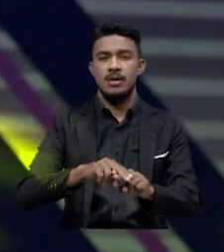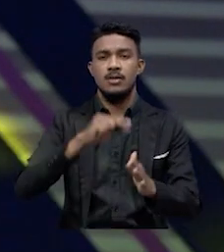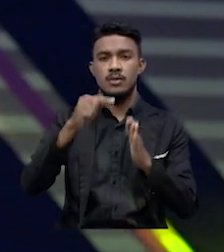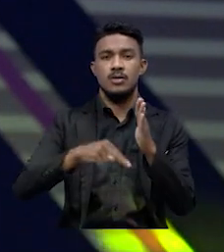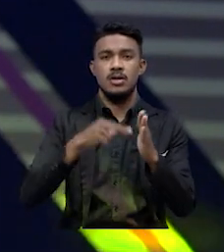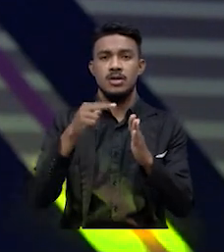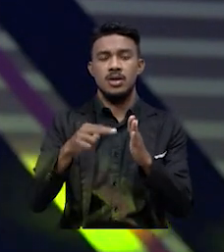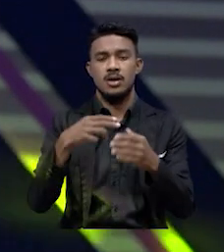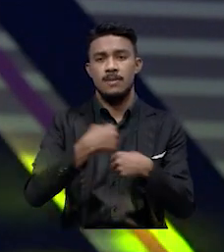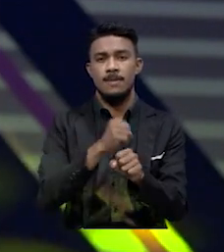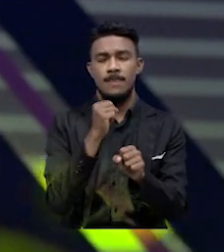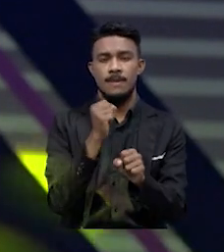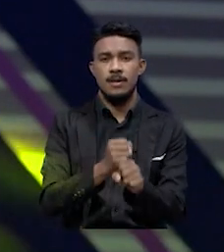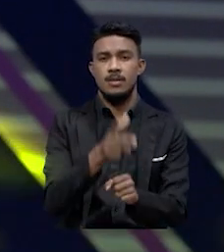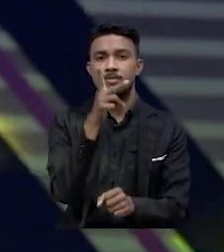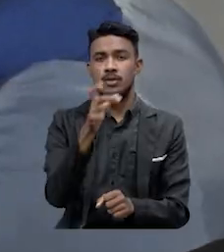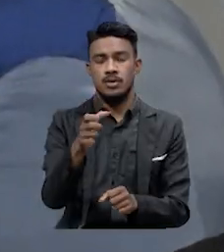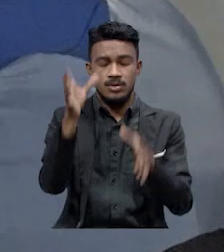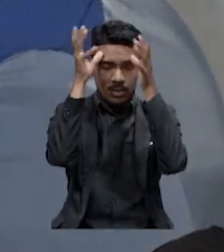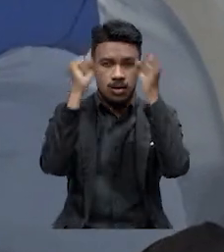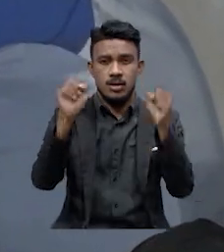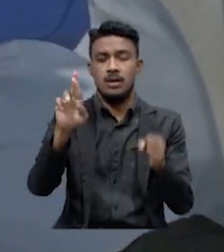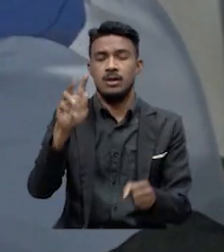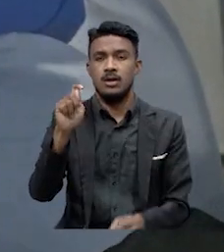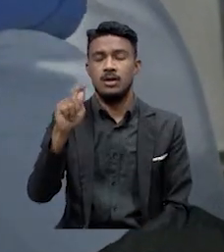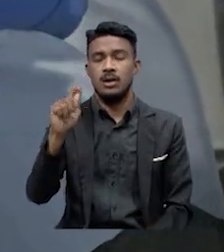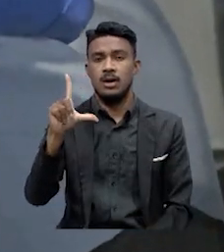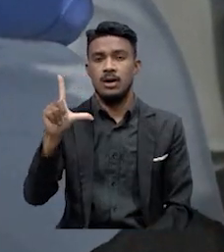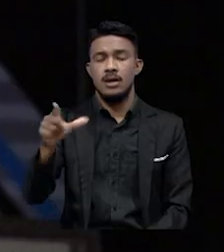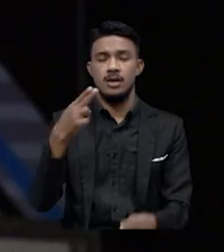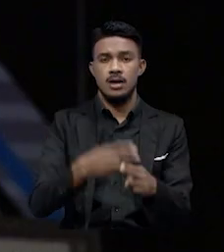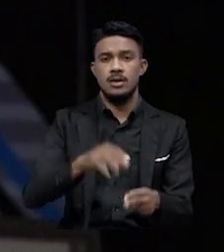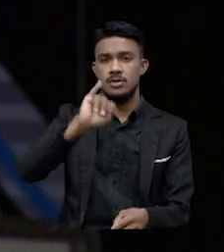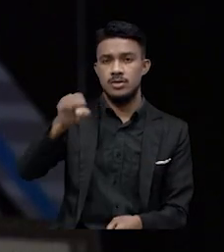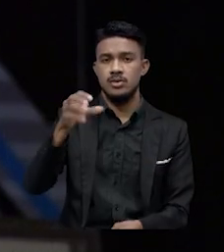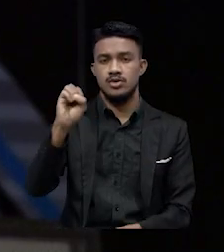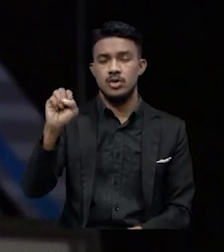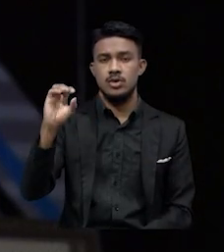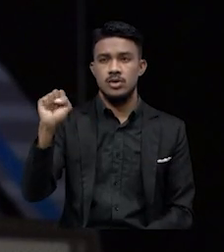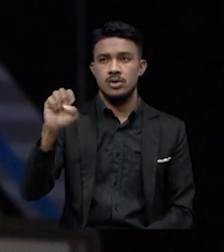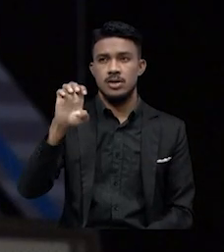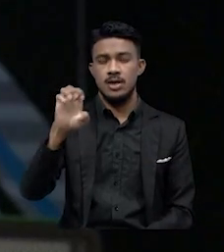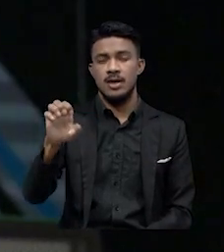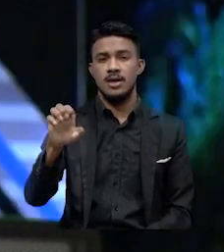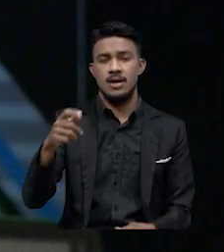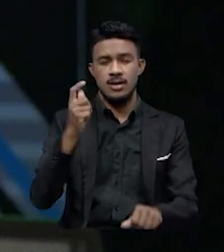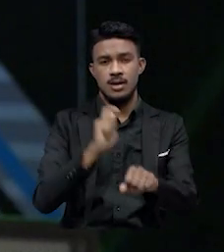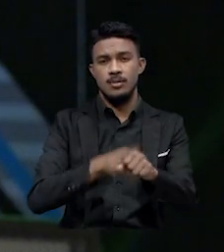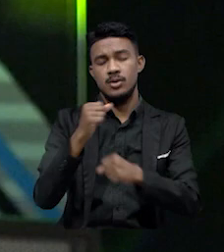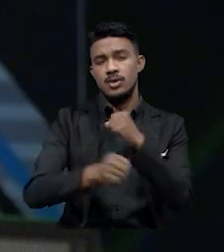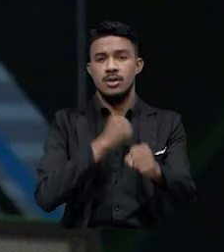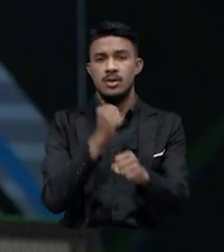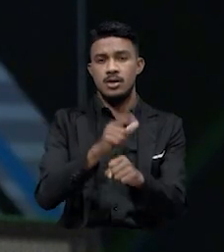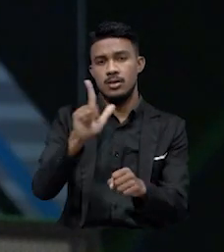Noticiário, produção e a português. Presidente RTTL-EP, José Belo Taraleu Hateten, durante Tinang